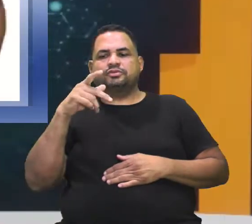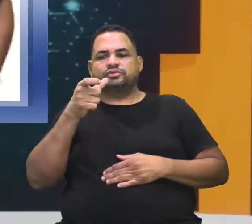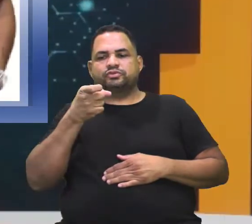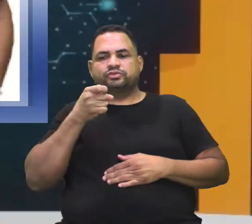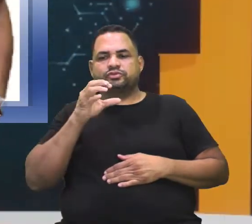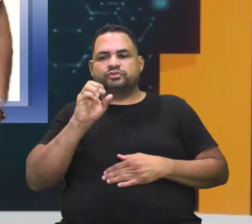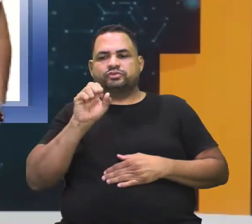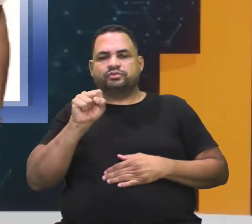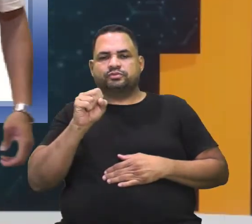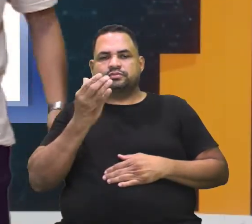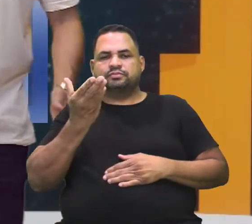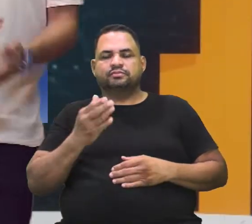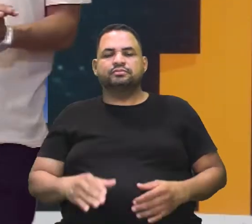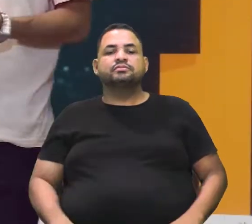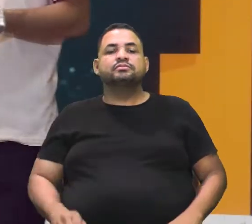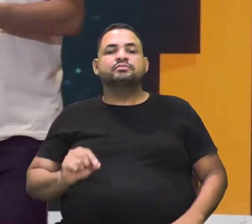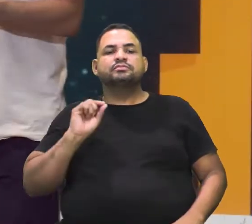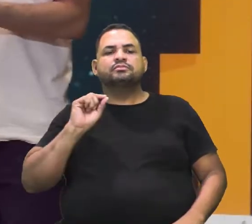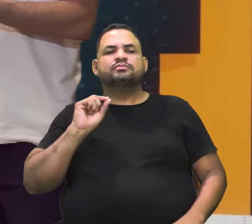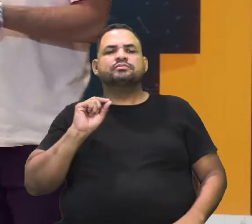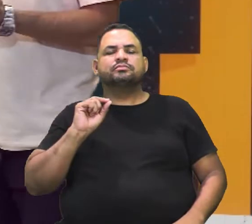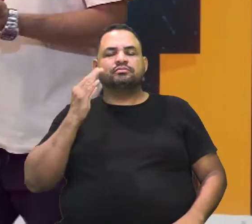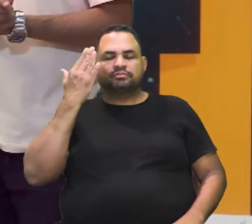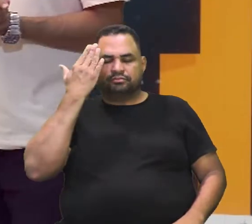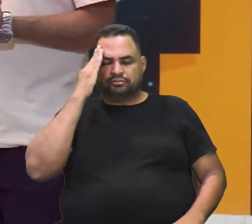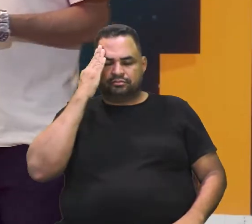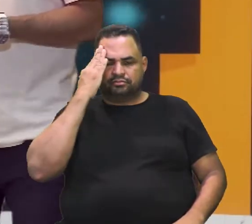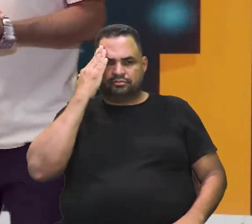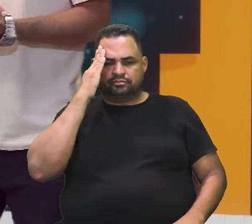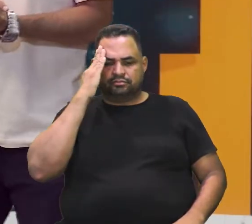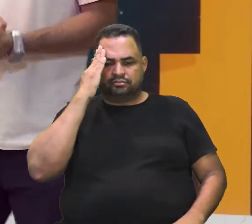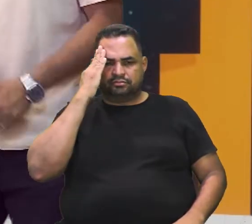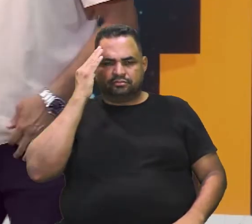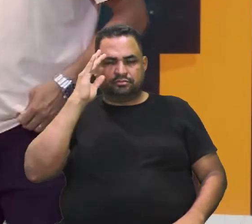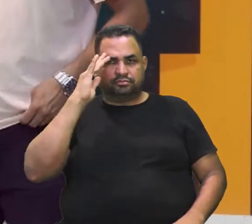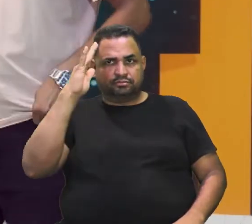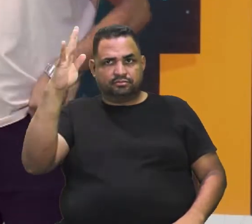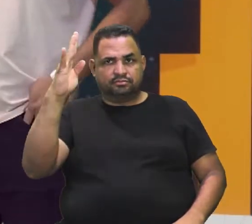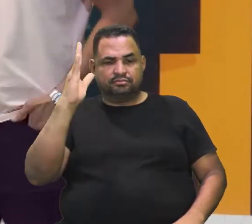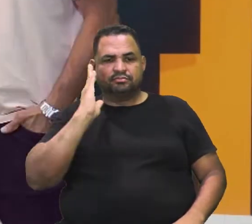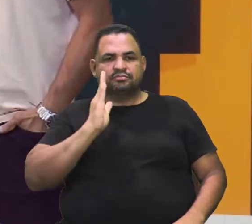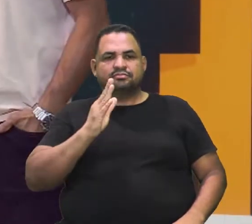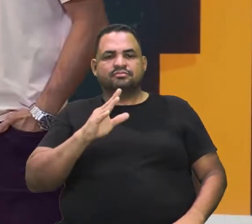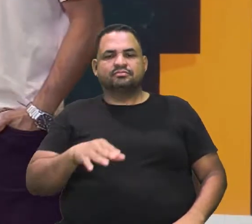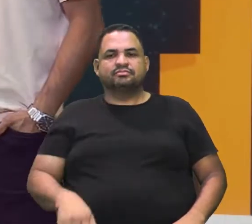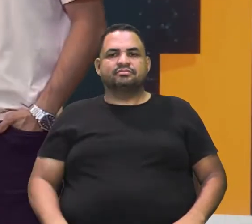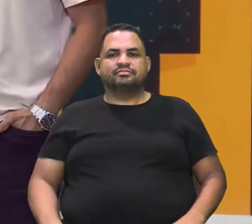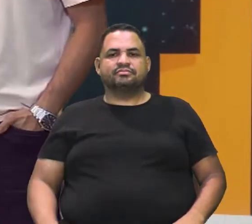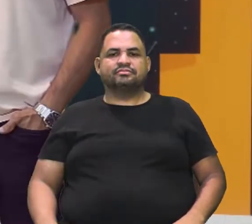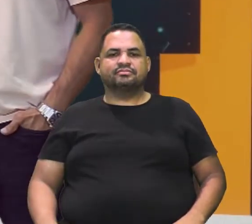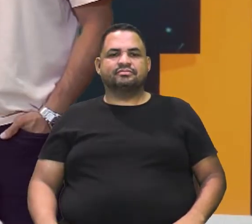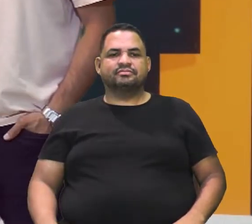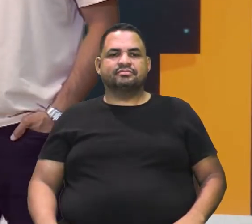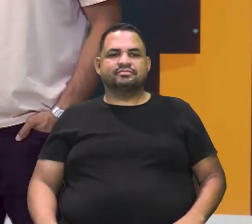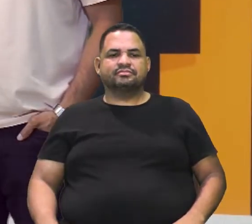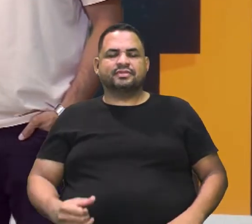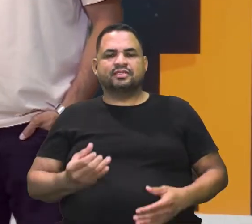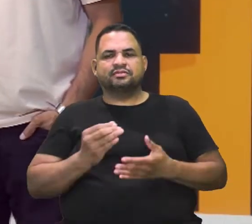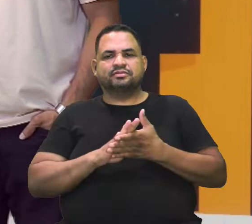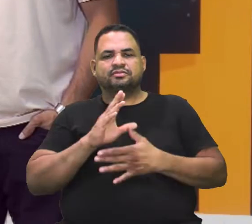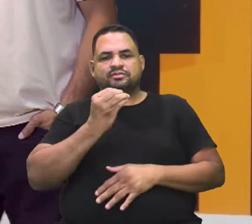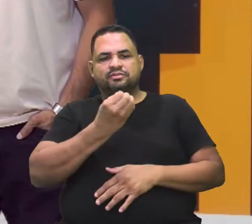vamos conversar aqui com a galera um pouquinho. Agora sim, o que vocês entendem, o que vocês imaginam, já que falou de unidade imaginária, né? de